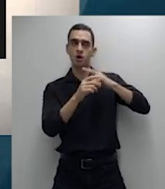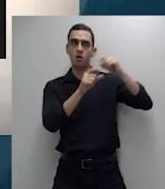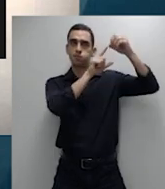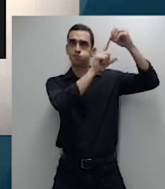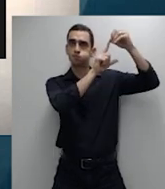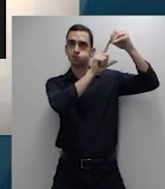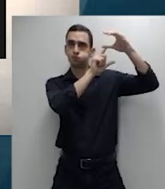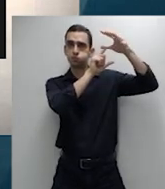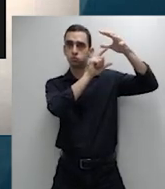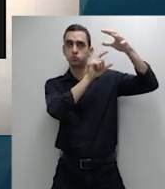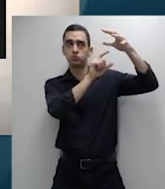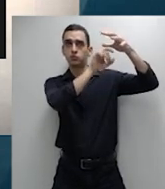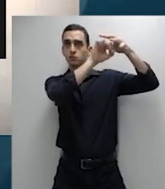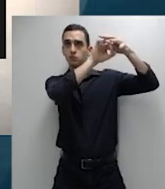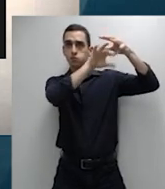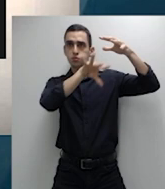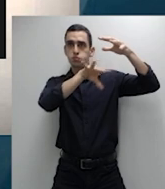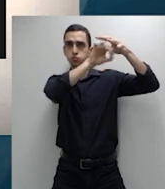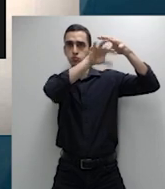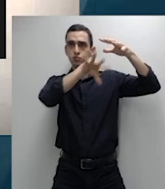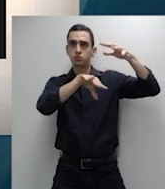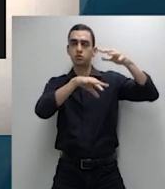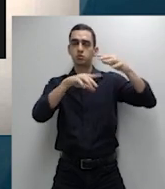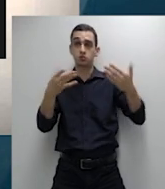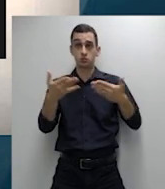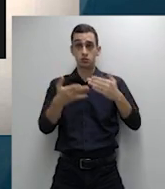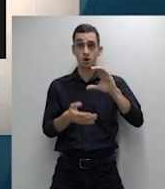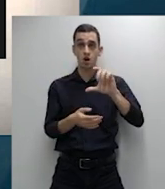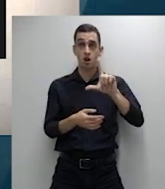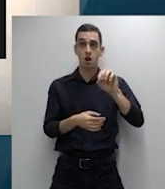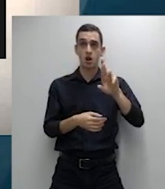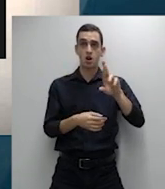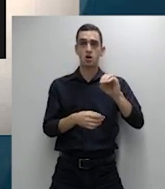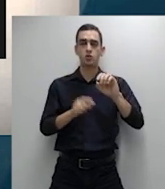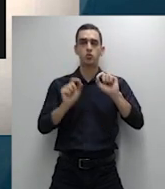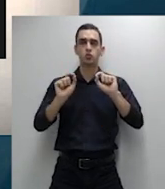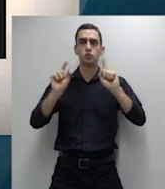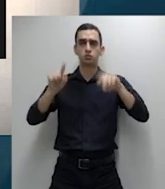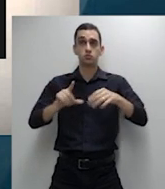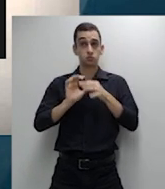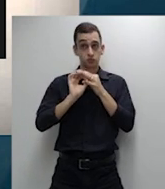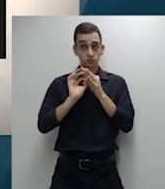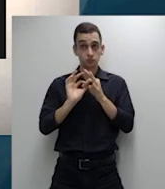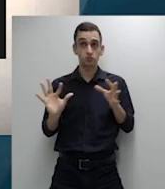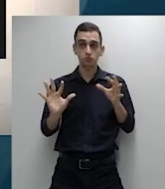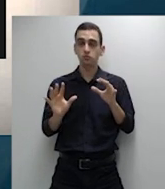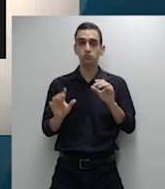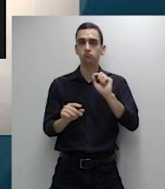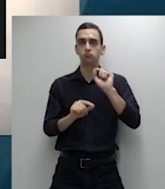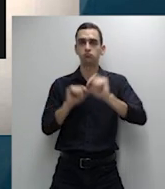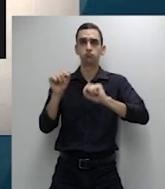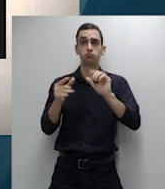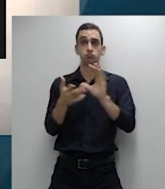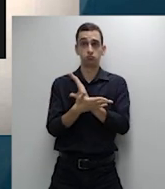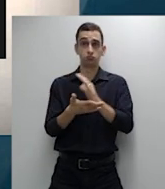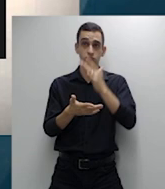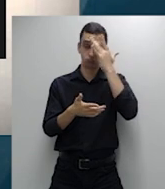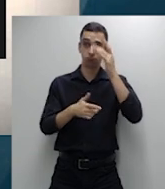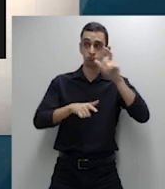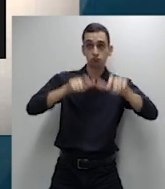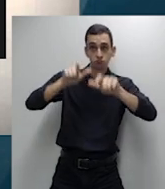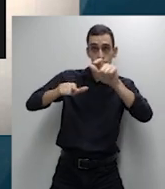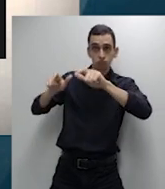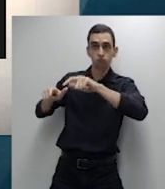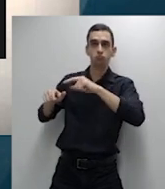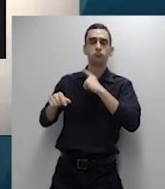a a estavam agora claro que permite que pertencem e segundo a